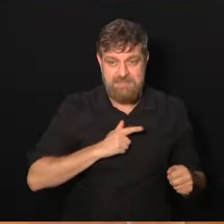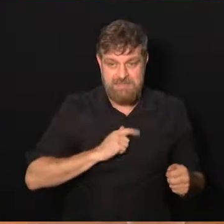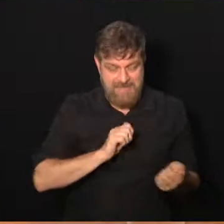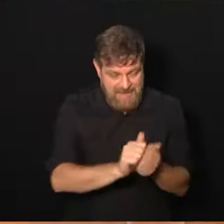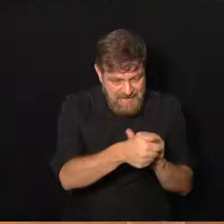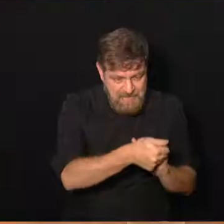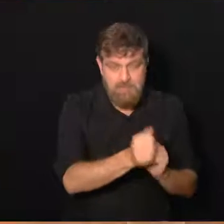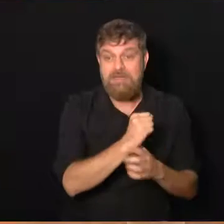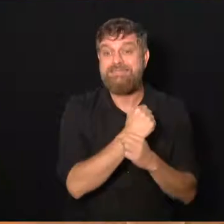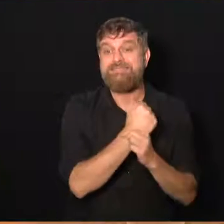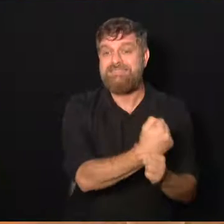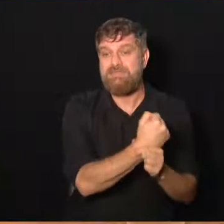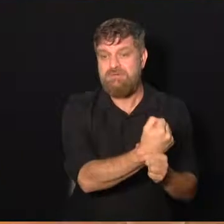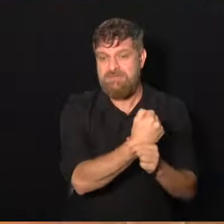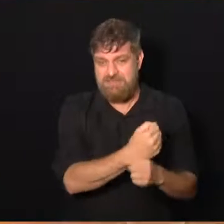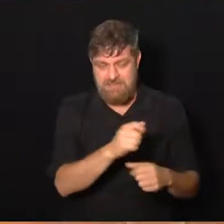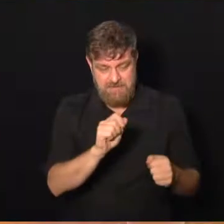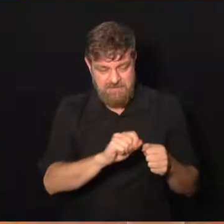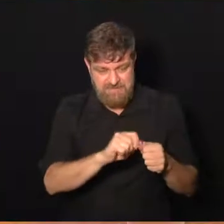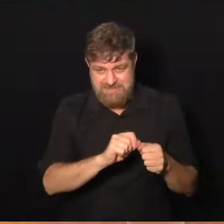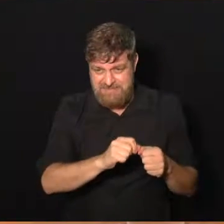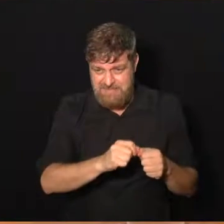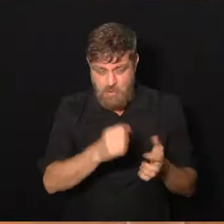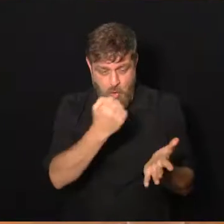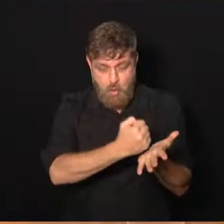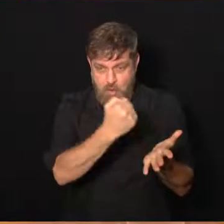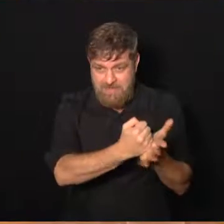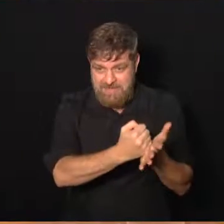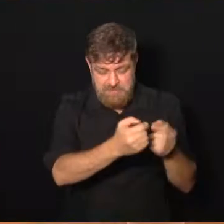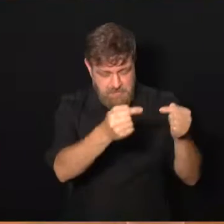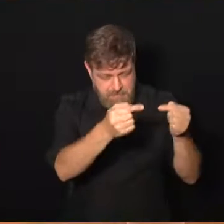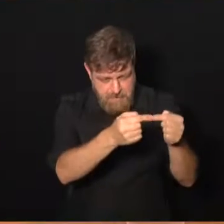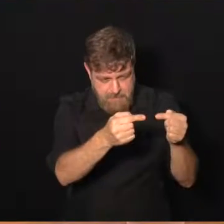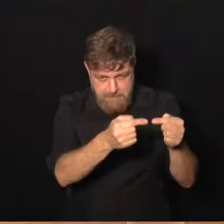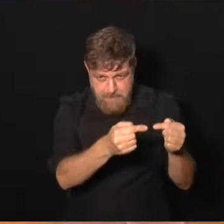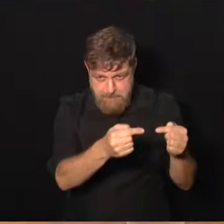ser prestado na exata medida em que foi ofertado.